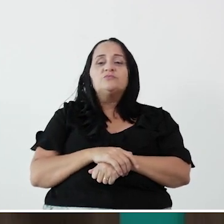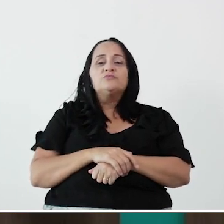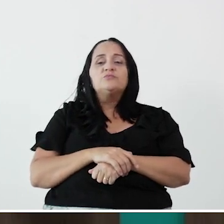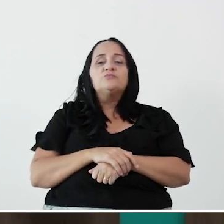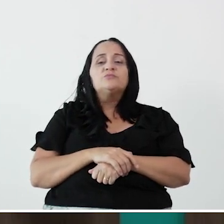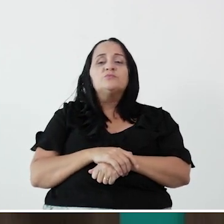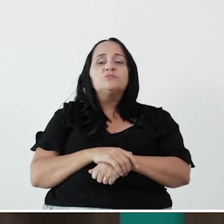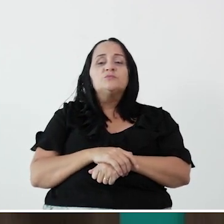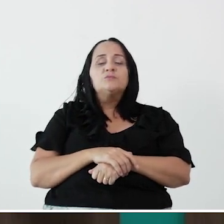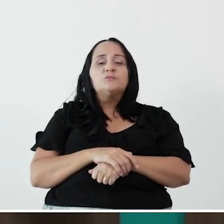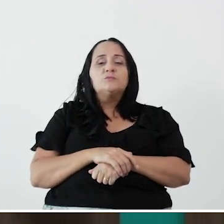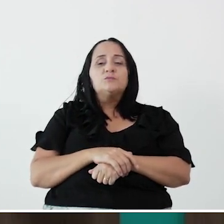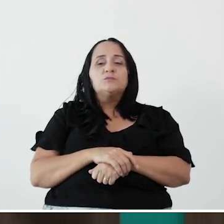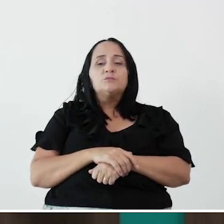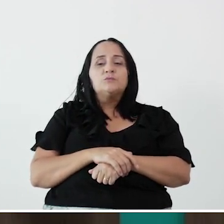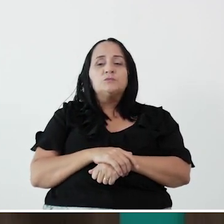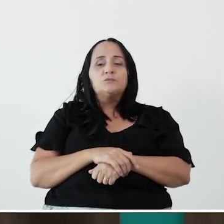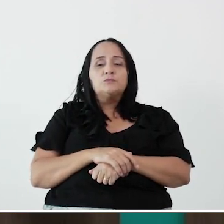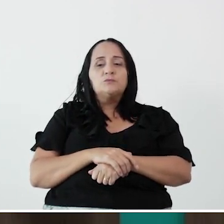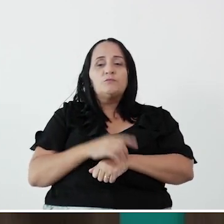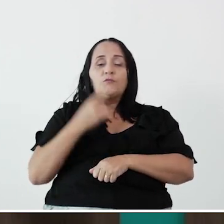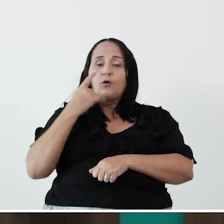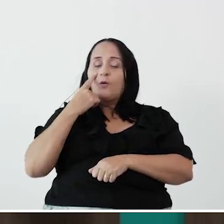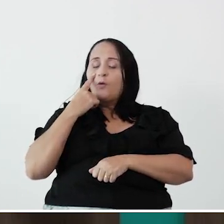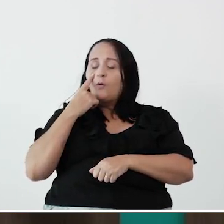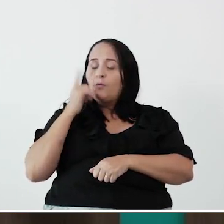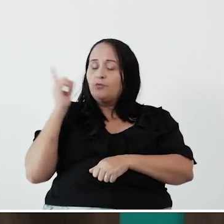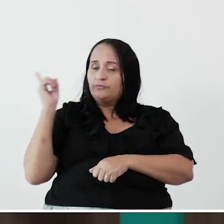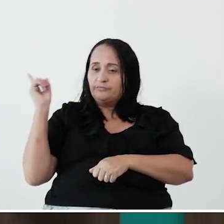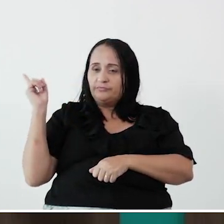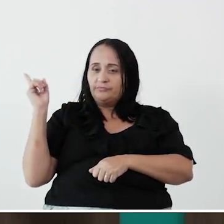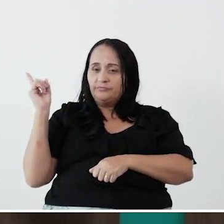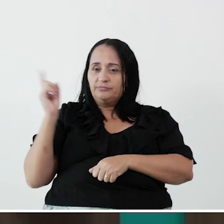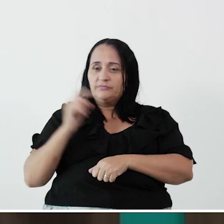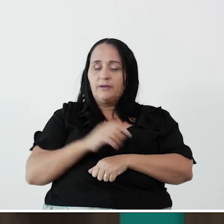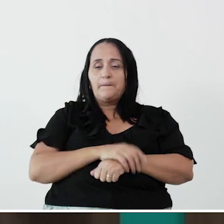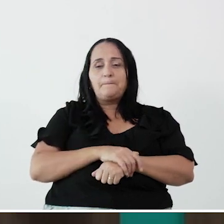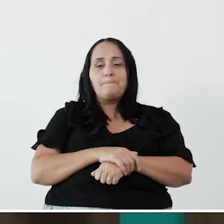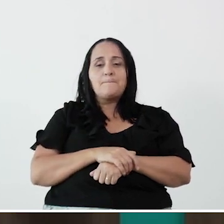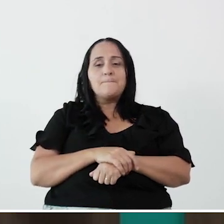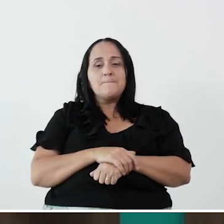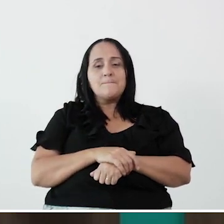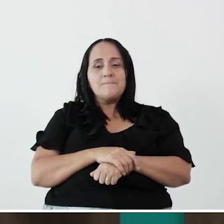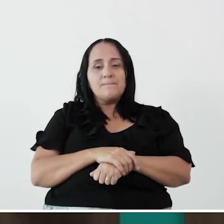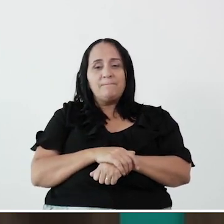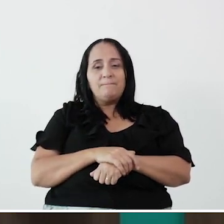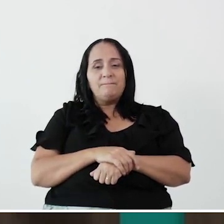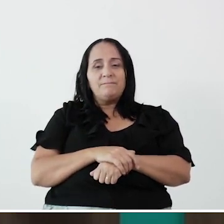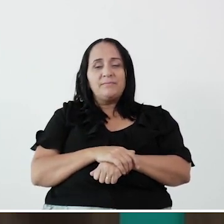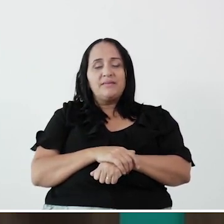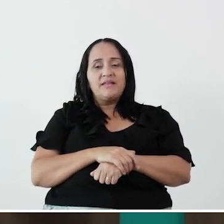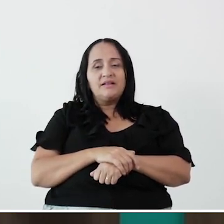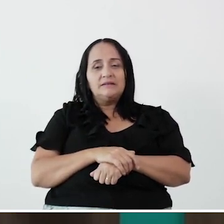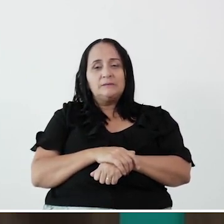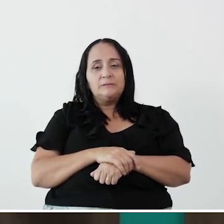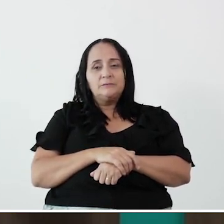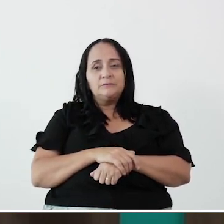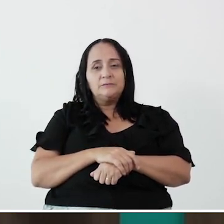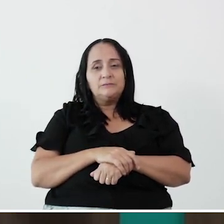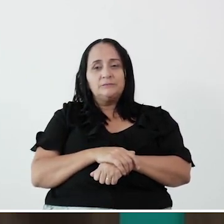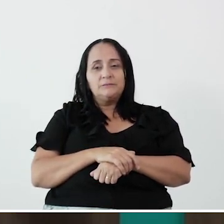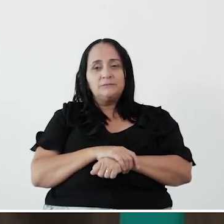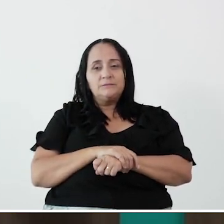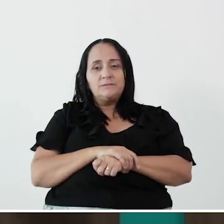bem ilustrado. Olha, x positivo, y também positivo. Já nesse caso, x